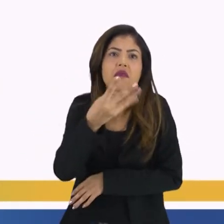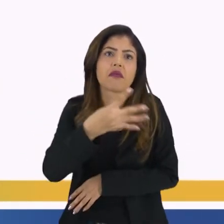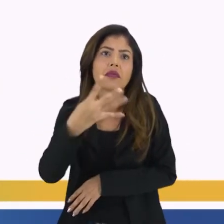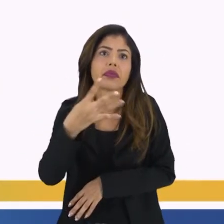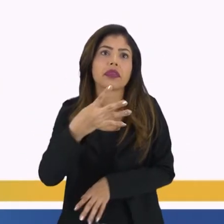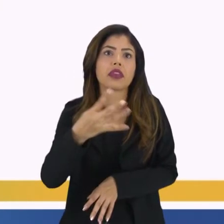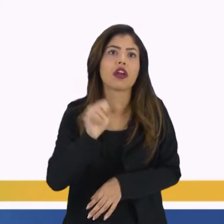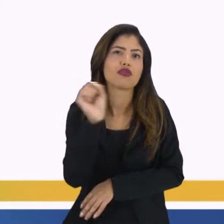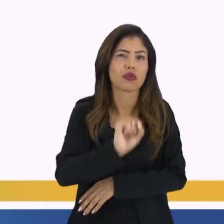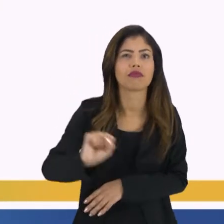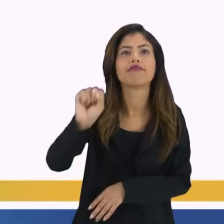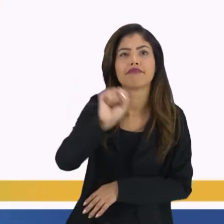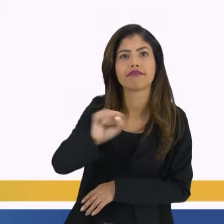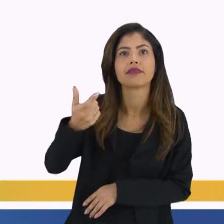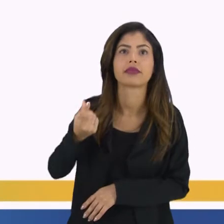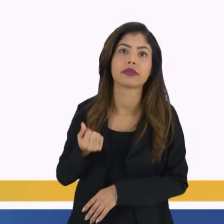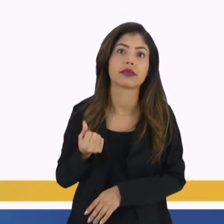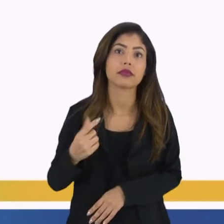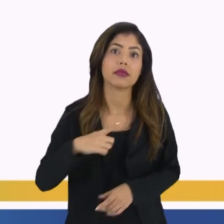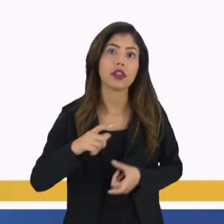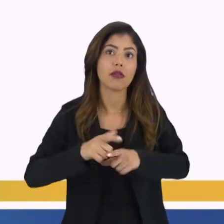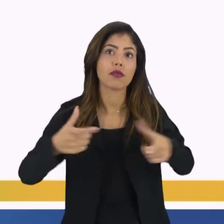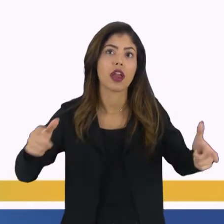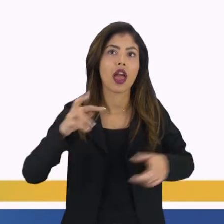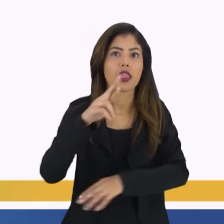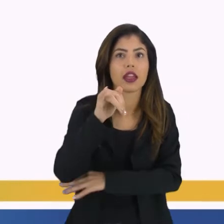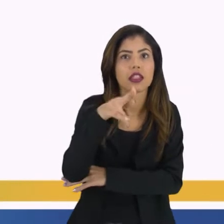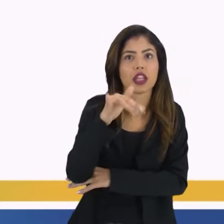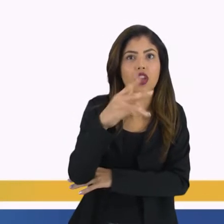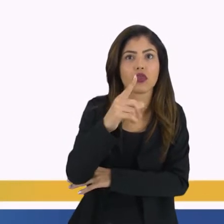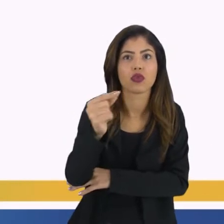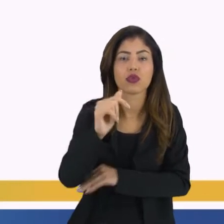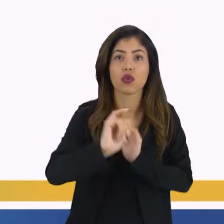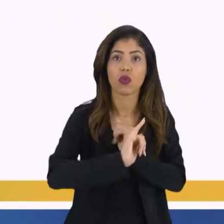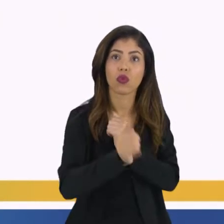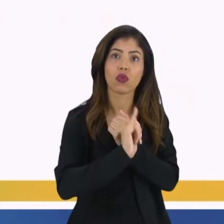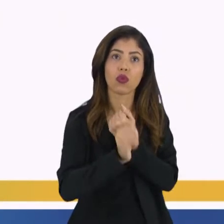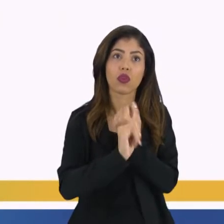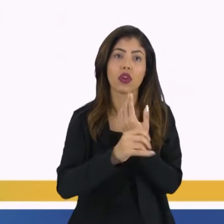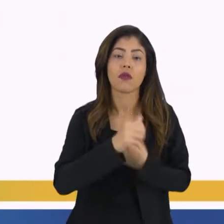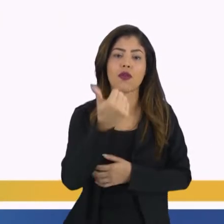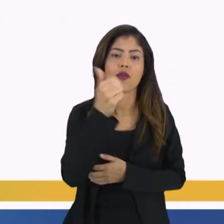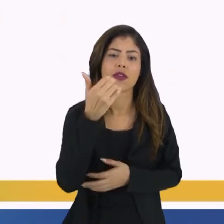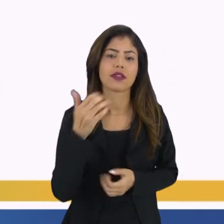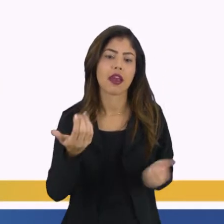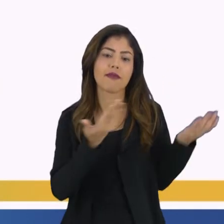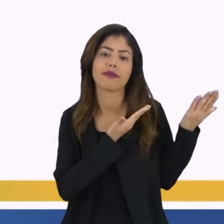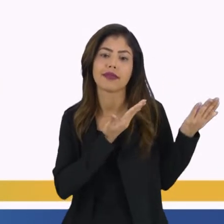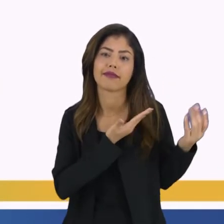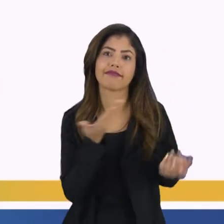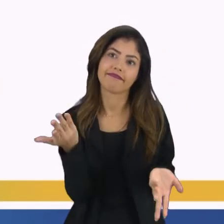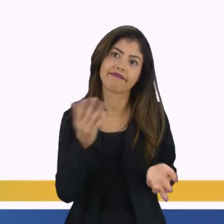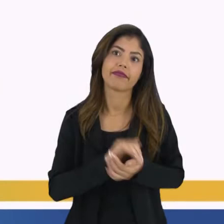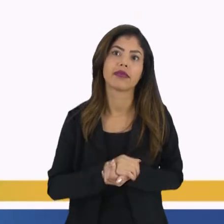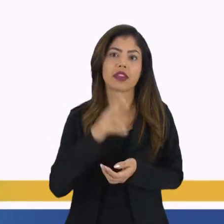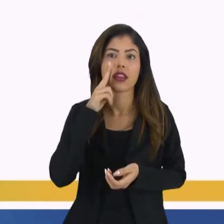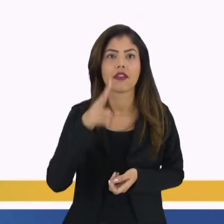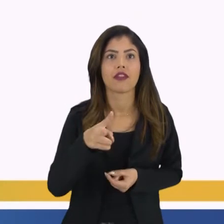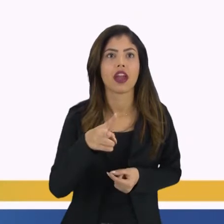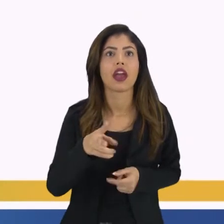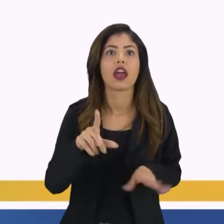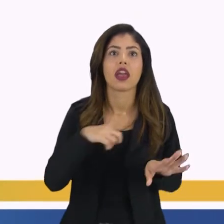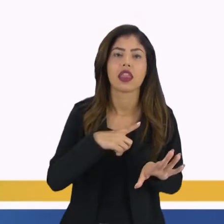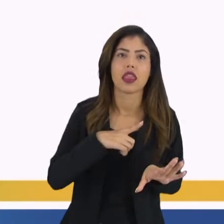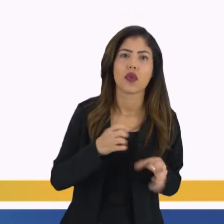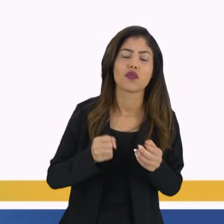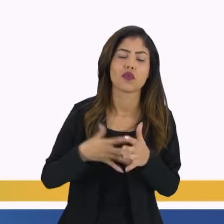Era solteiro. Possuía cerca de 300 contos e fui acompanhado ao cemitério por 11 amigos. 11 amigos. Então você já vê que é um texto que vai